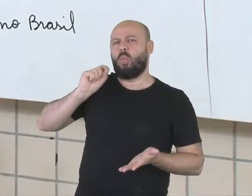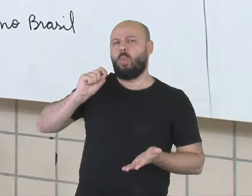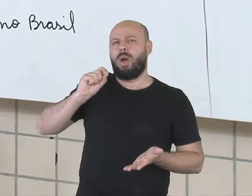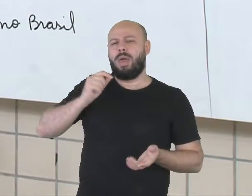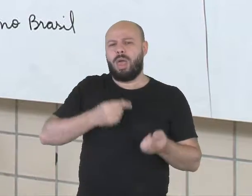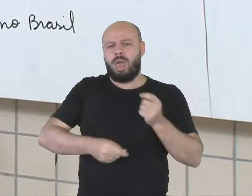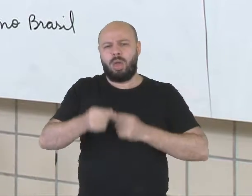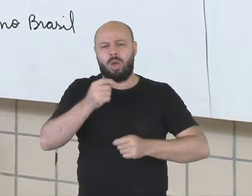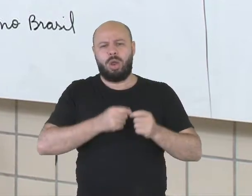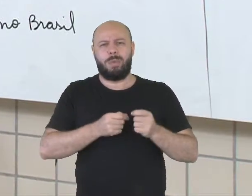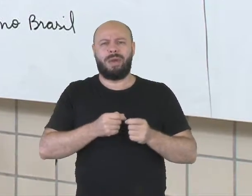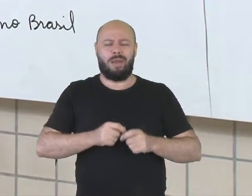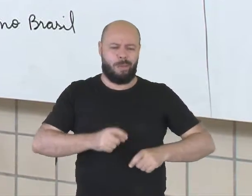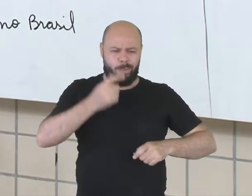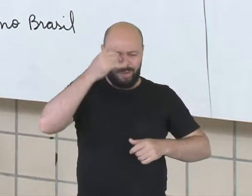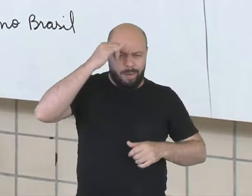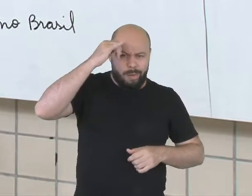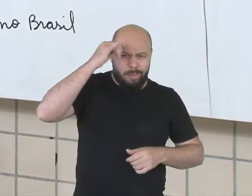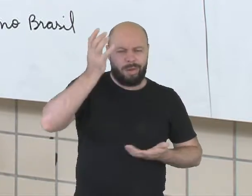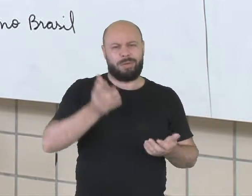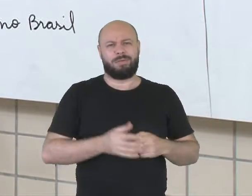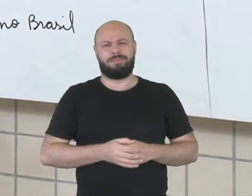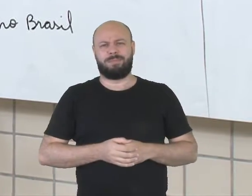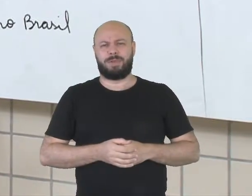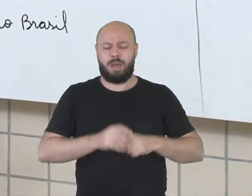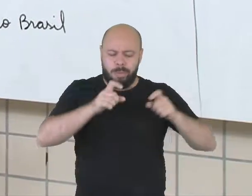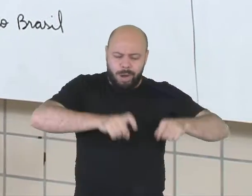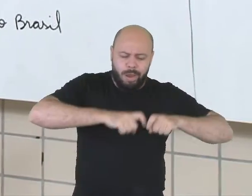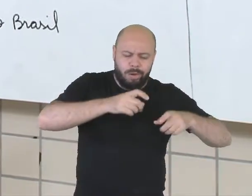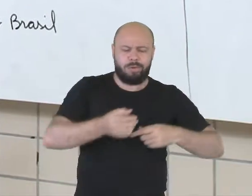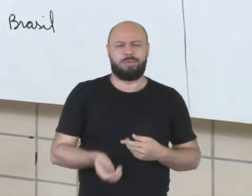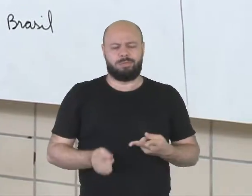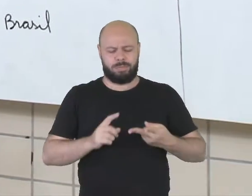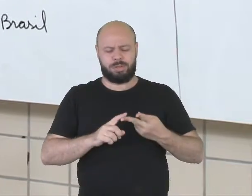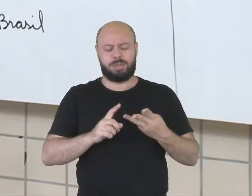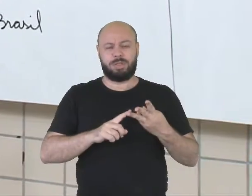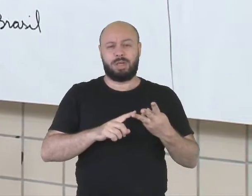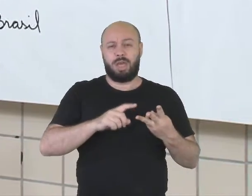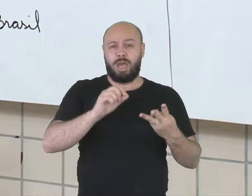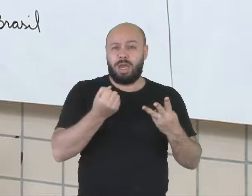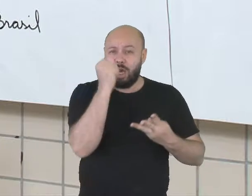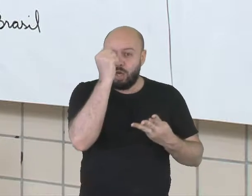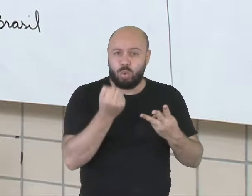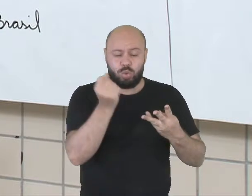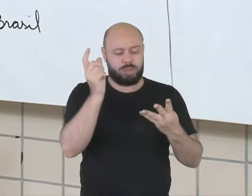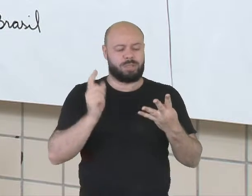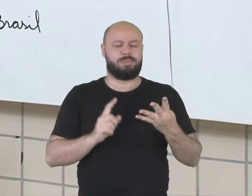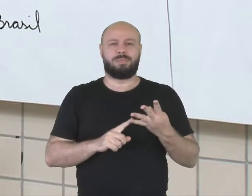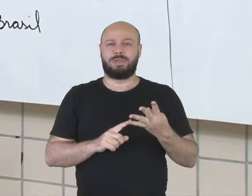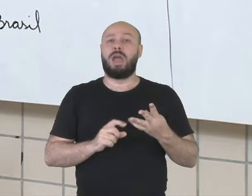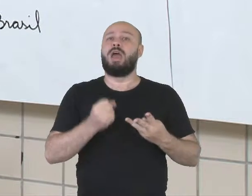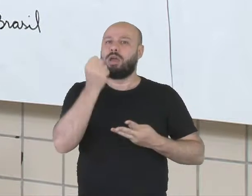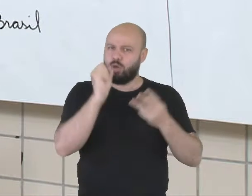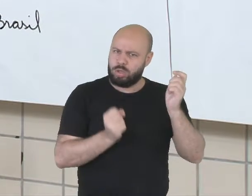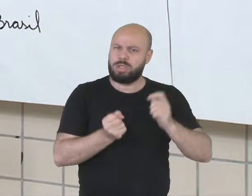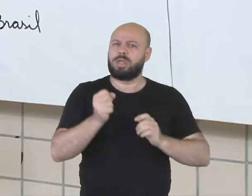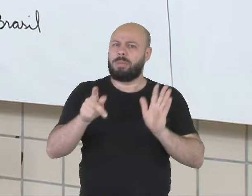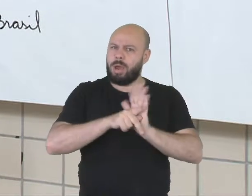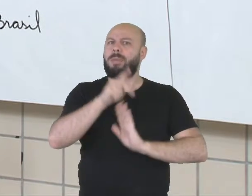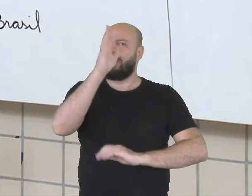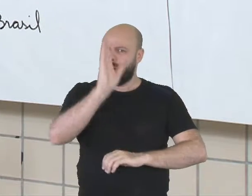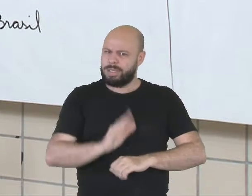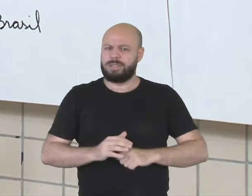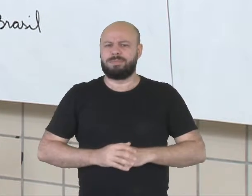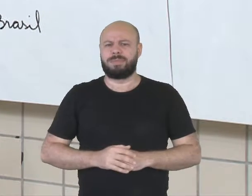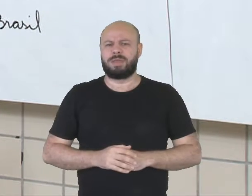economia em pecuária, eu tenho economia em agricultura, indústria. Nós temos indústrias brasileiras. Eu tenho